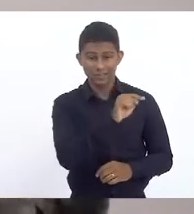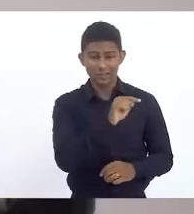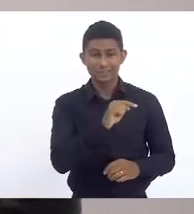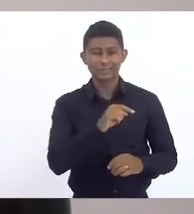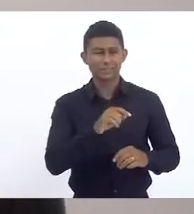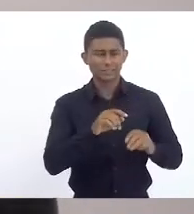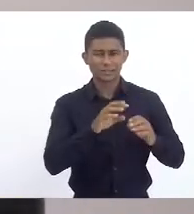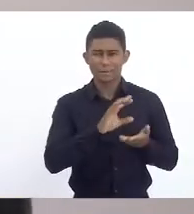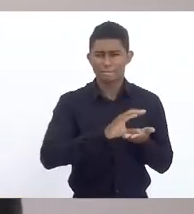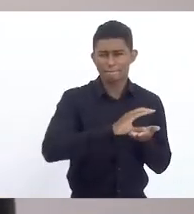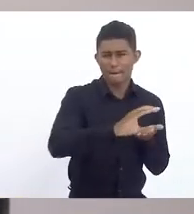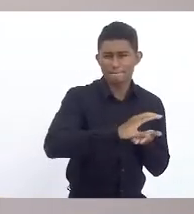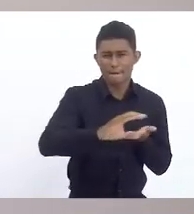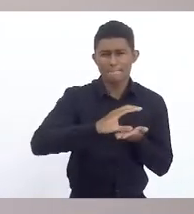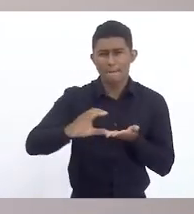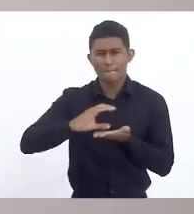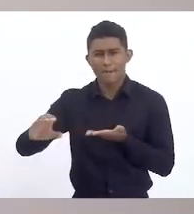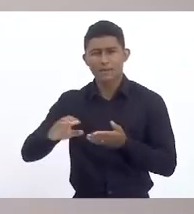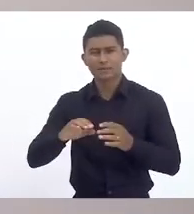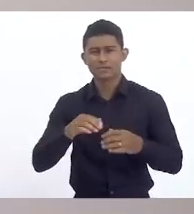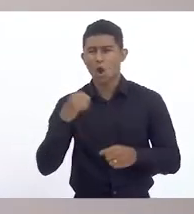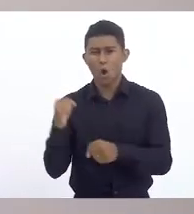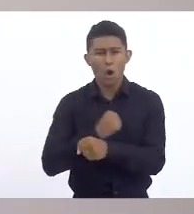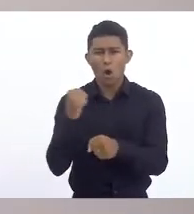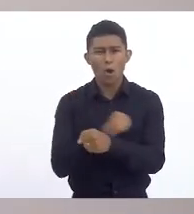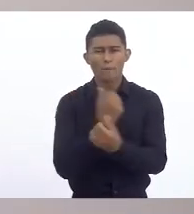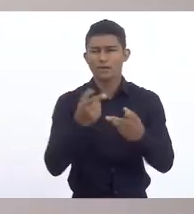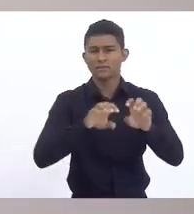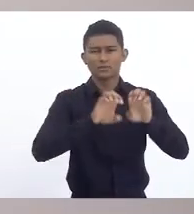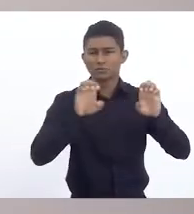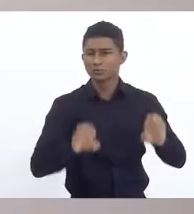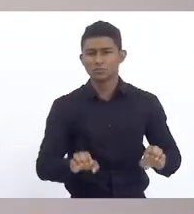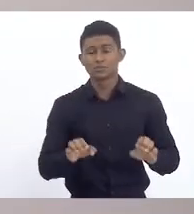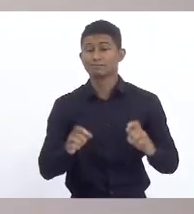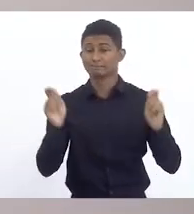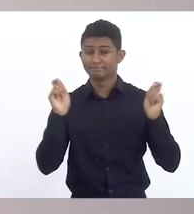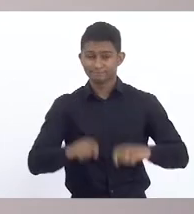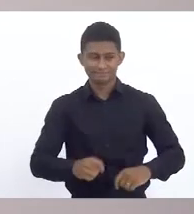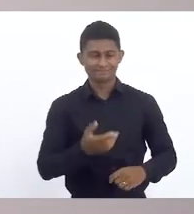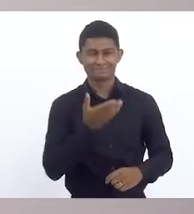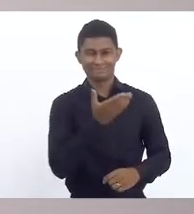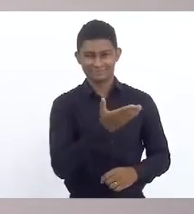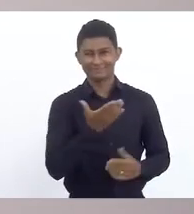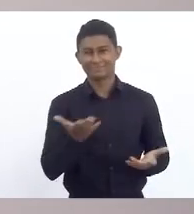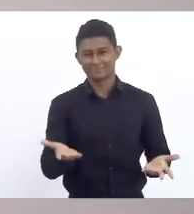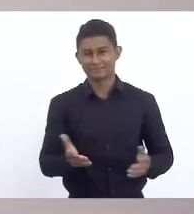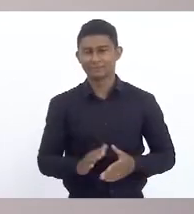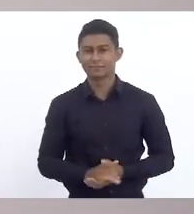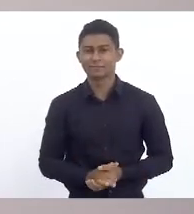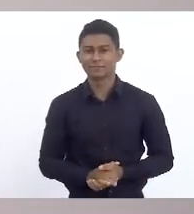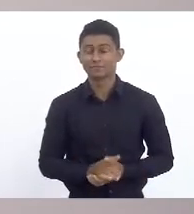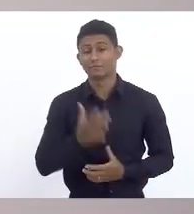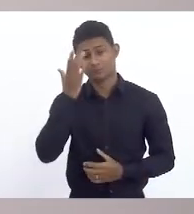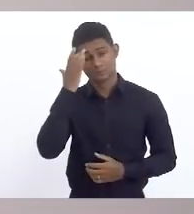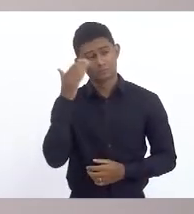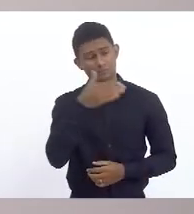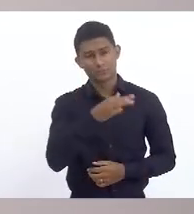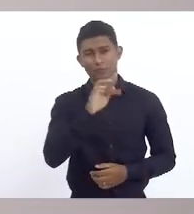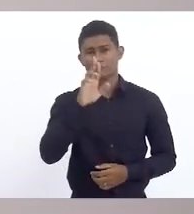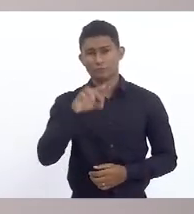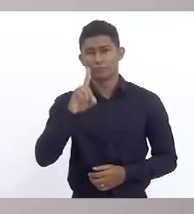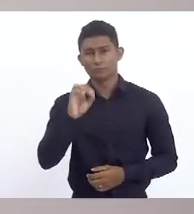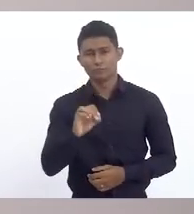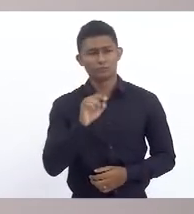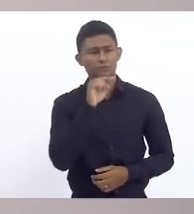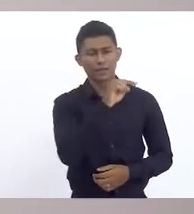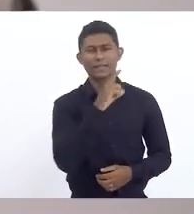de infraestrutura sejam ali demarcadas por esse fundo. Então, acho que ali, acho que o Fundo Soberano tem um